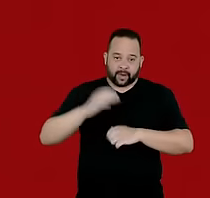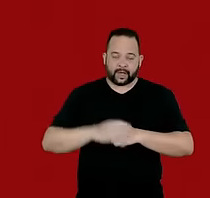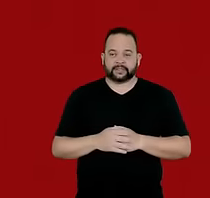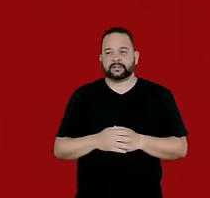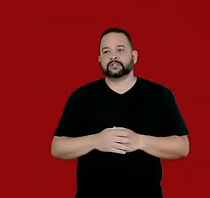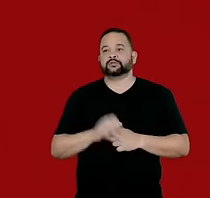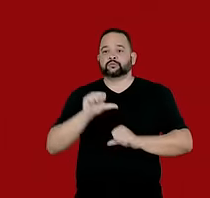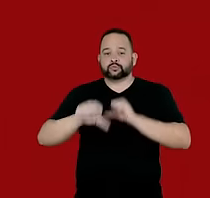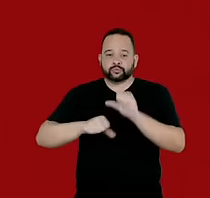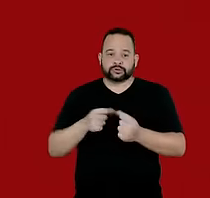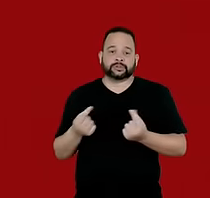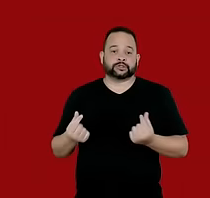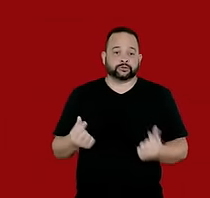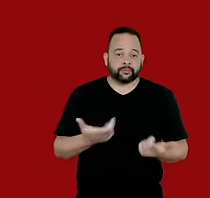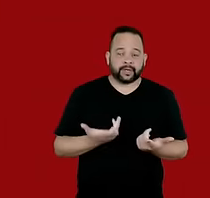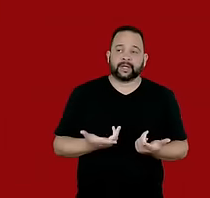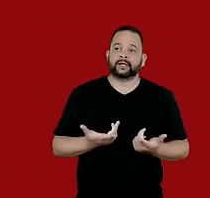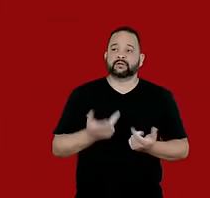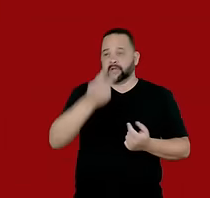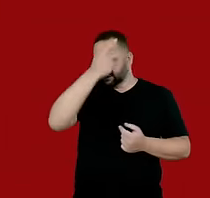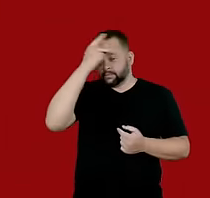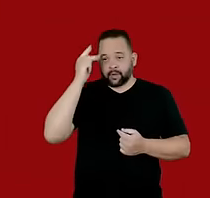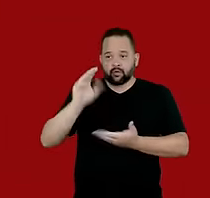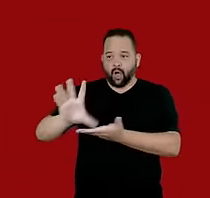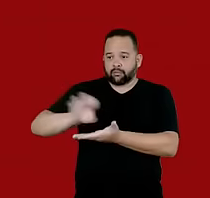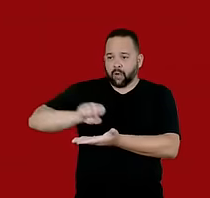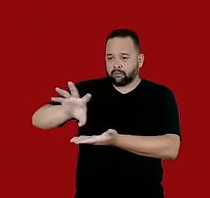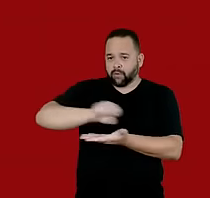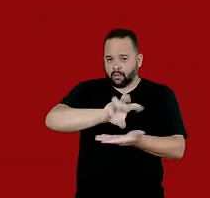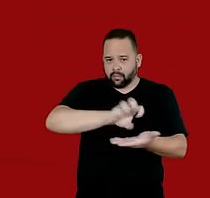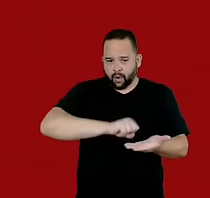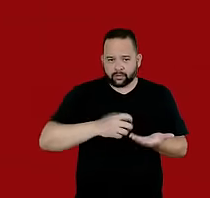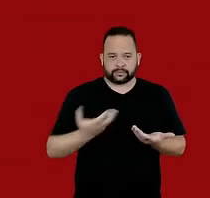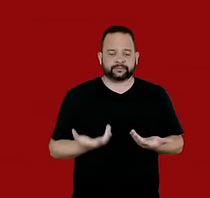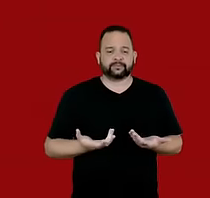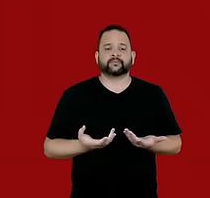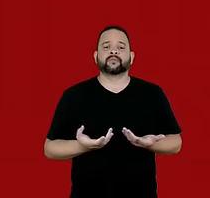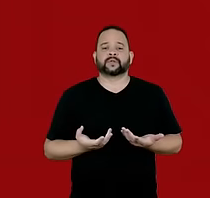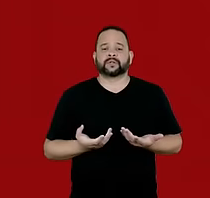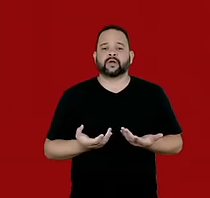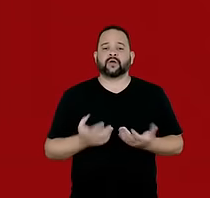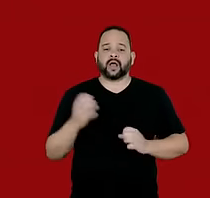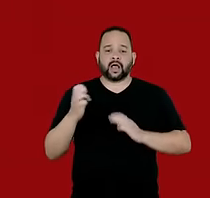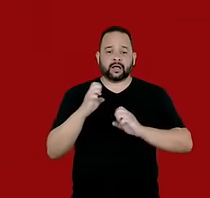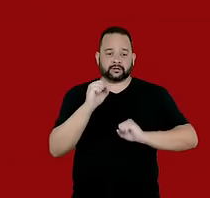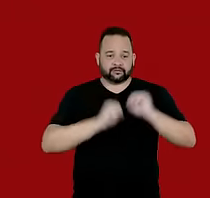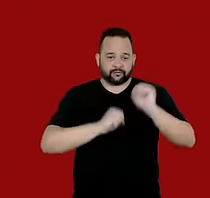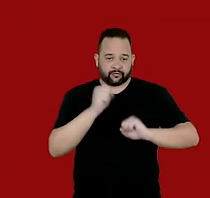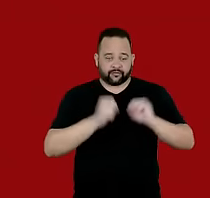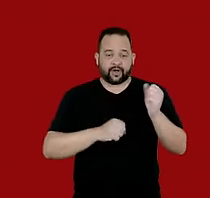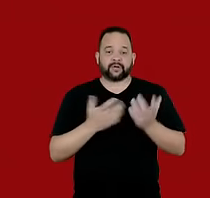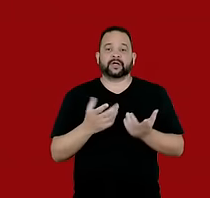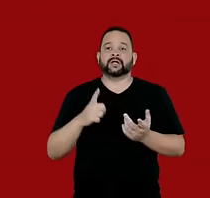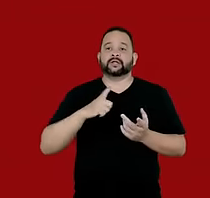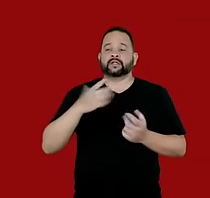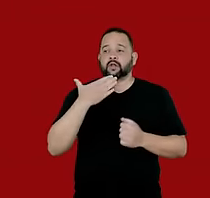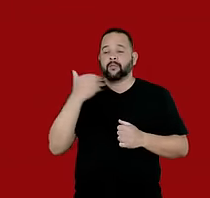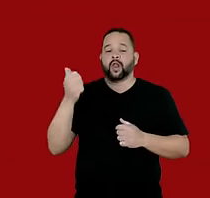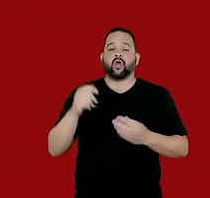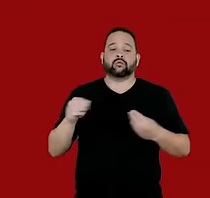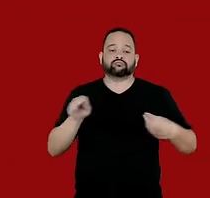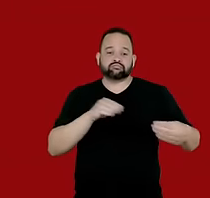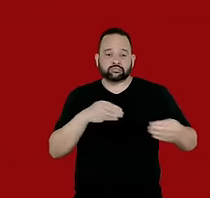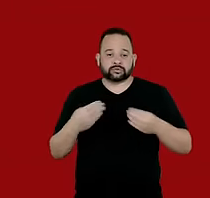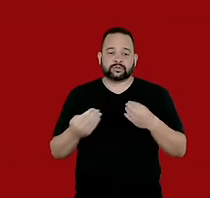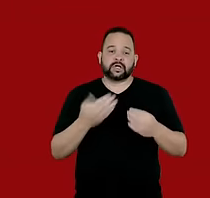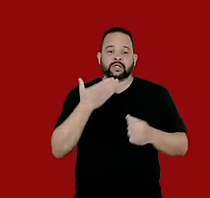fundos então a indústria foi testada e no final da história tá sendo a indústria com maior resiliência e tá dando a melhor experiência pro investidor então quando a gente